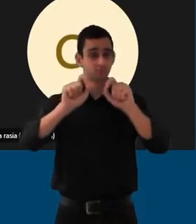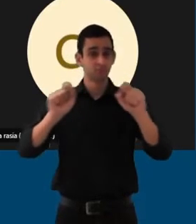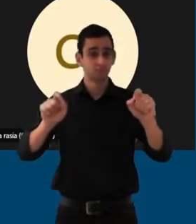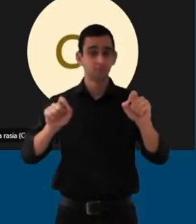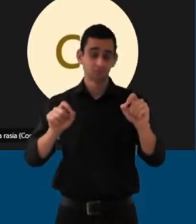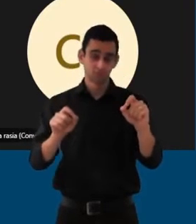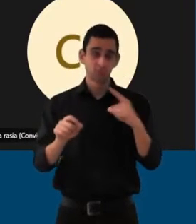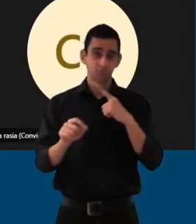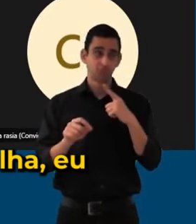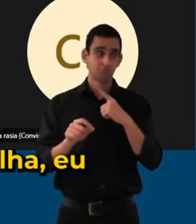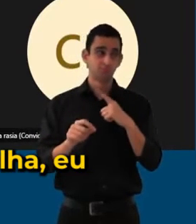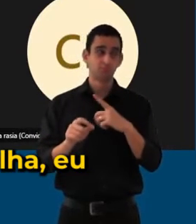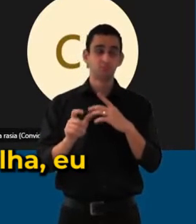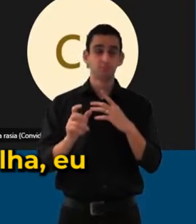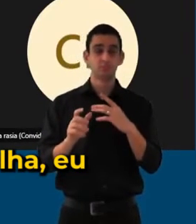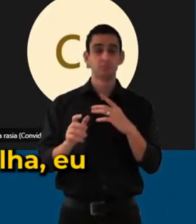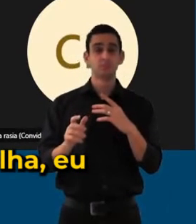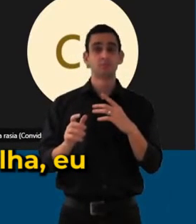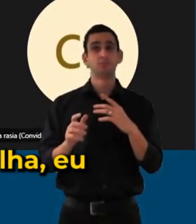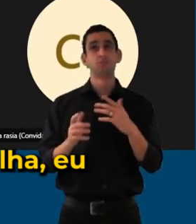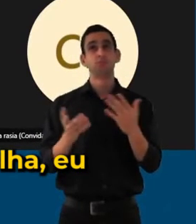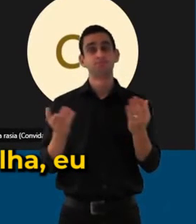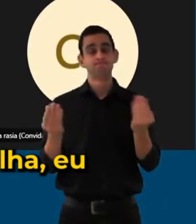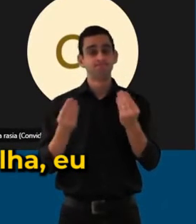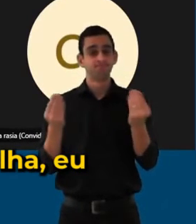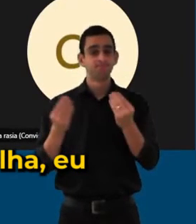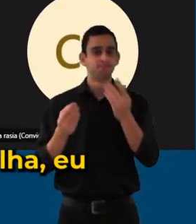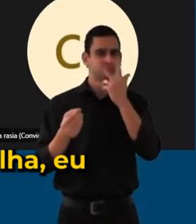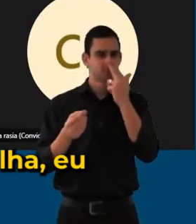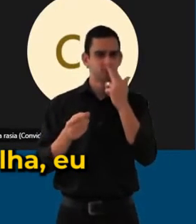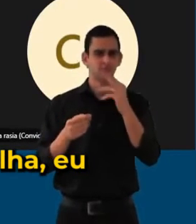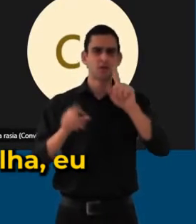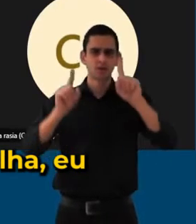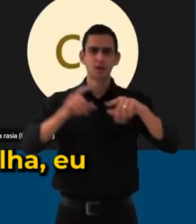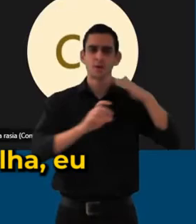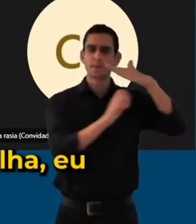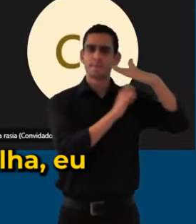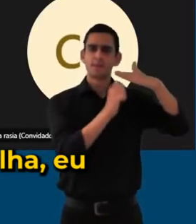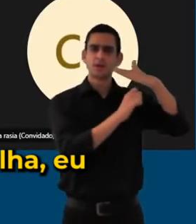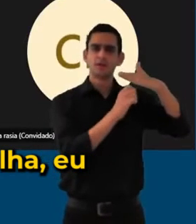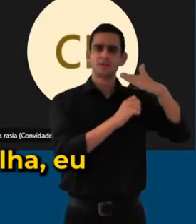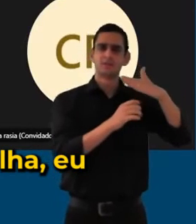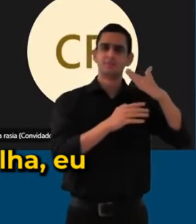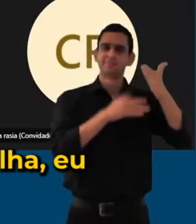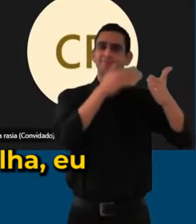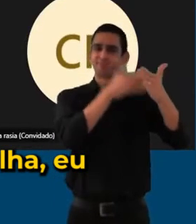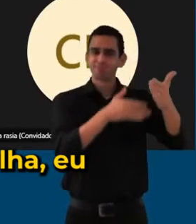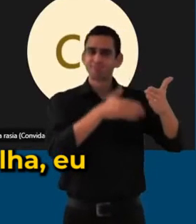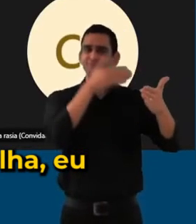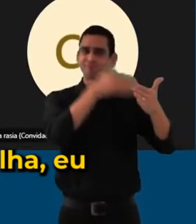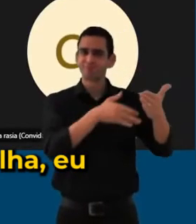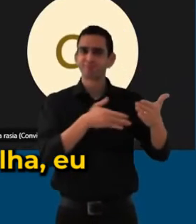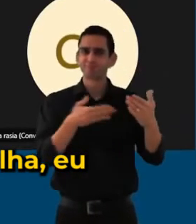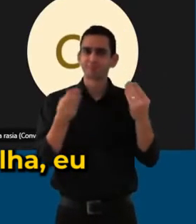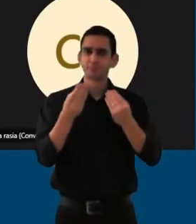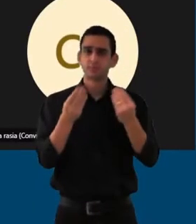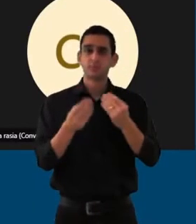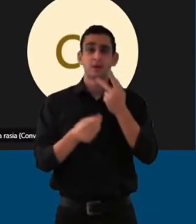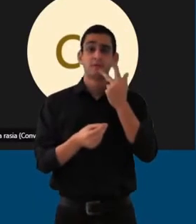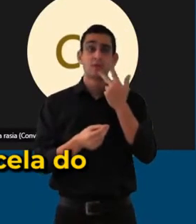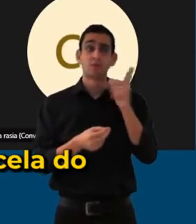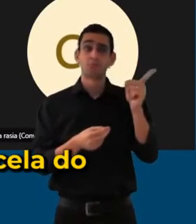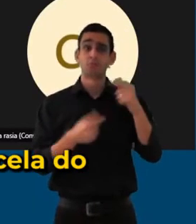seguinte: existe uma objeção pela empresa e que me parece robusta, que é o seguinte: olha, eu quero